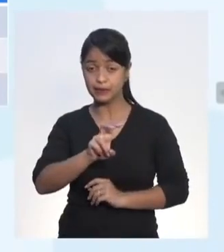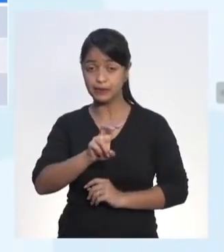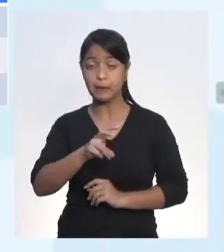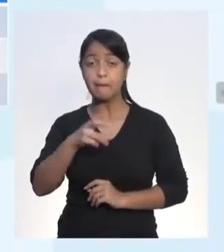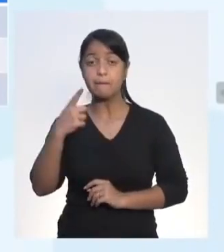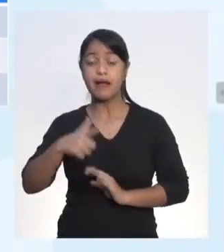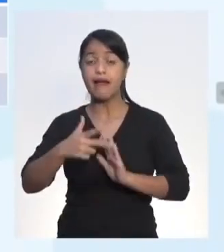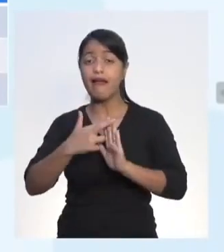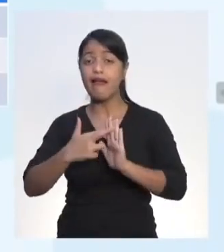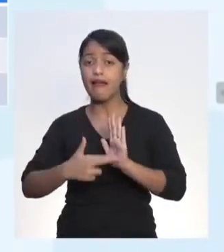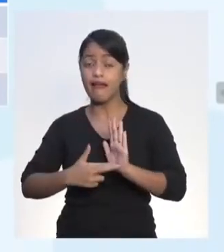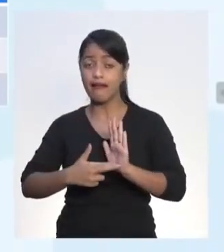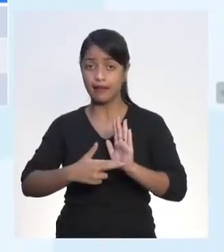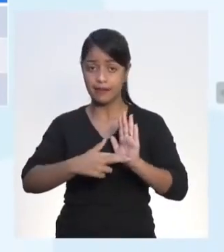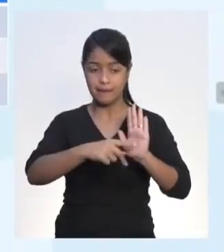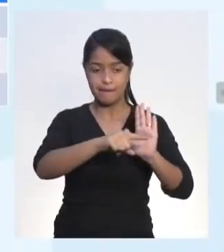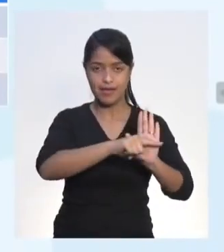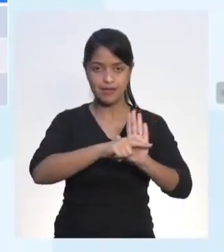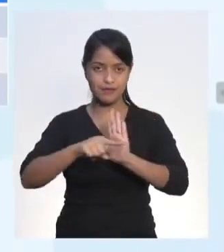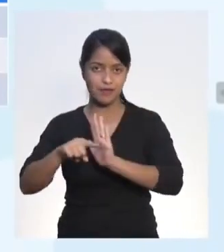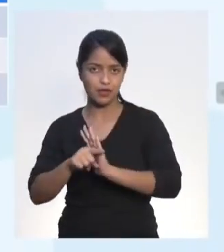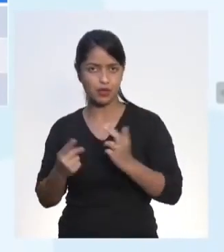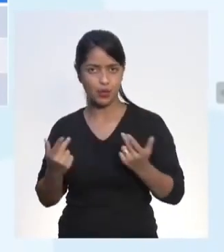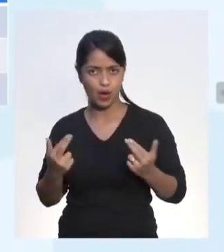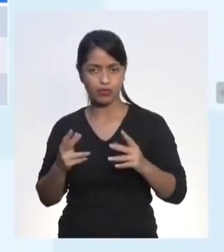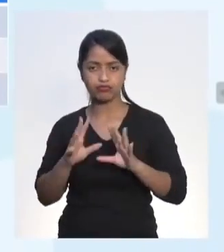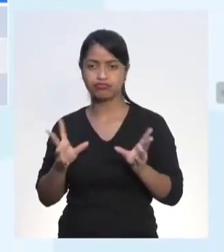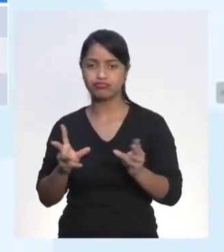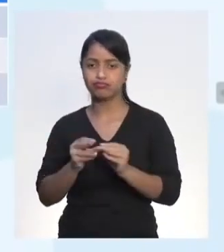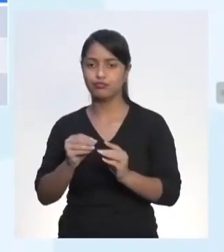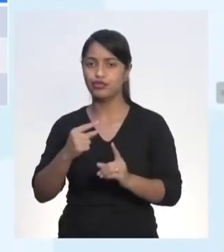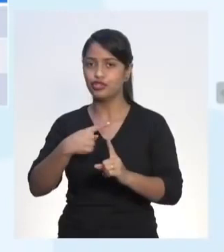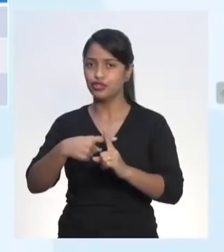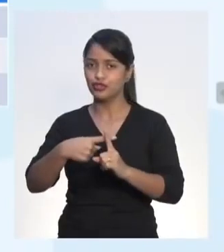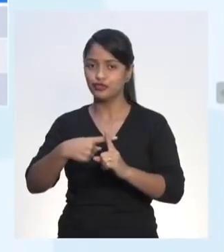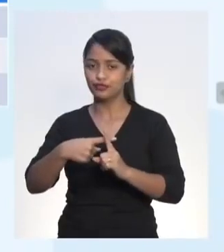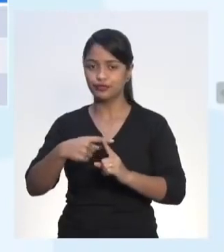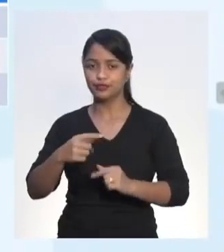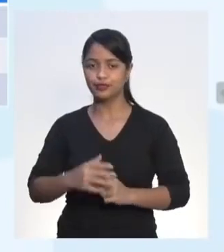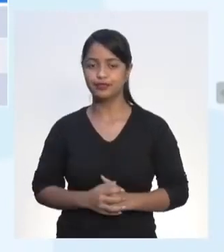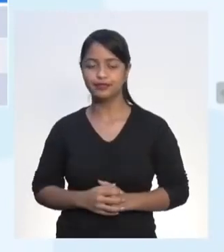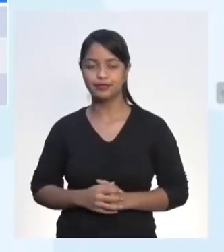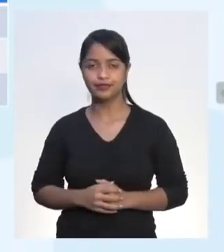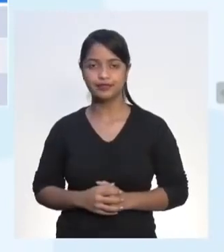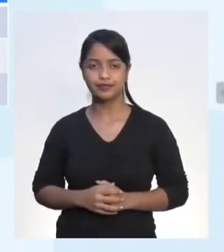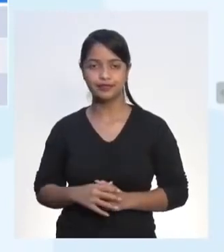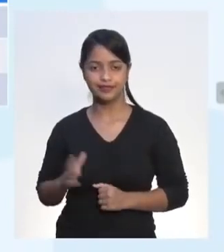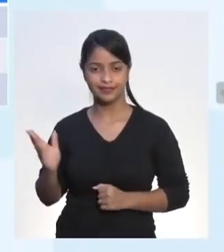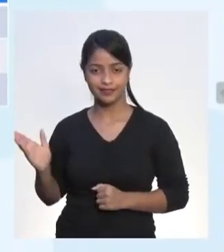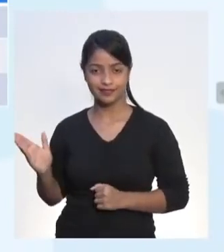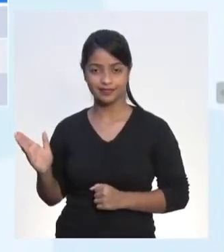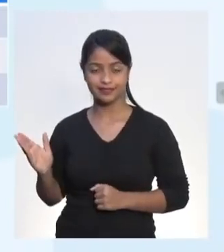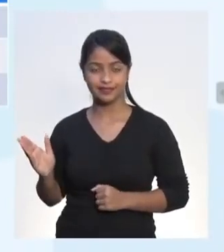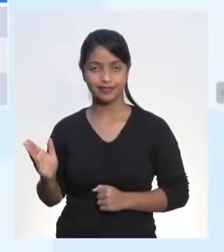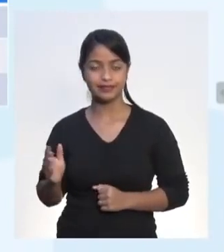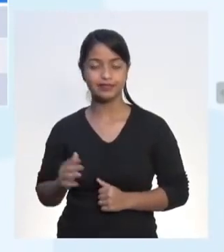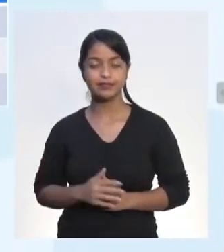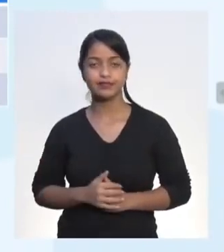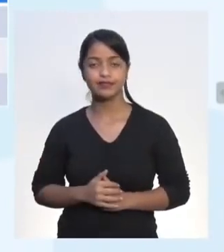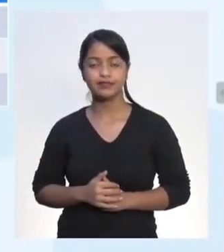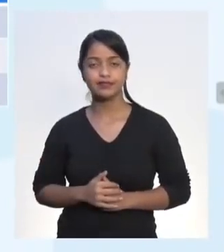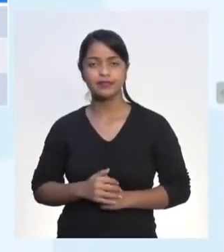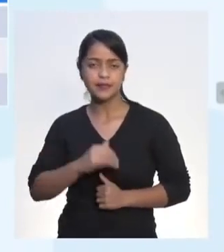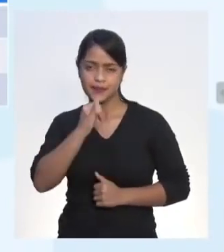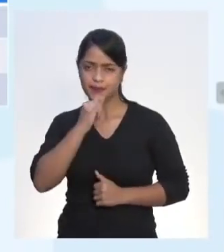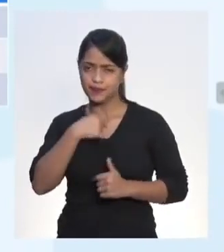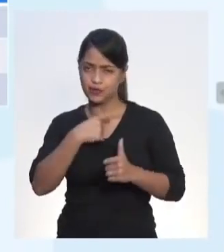de sinal, sinais aqui iguais é positivo. Aí que entra, né, Osmar? Sim. Vamos lá. Vamos lá. Eu